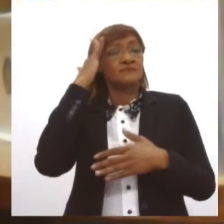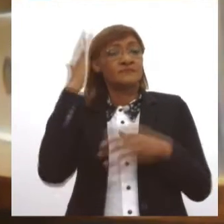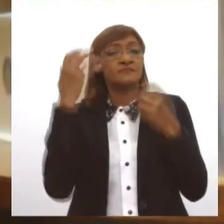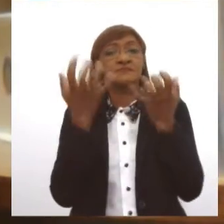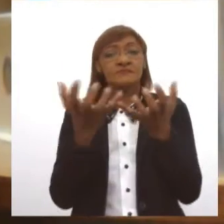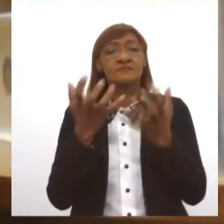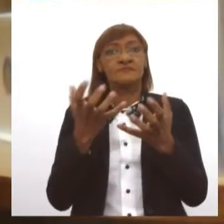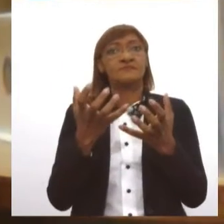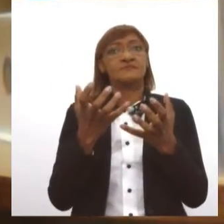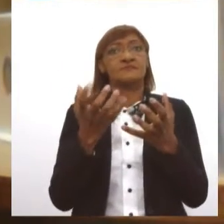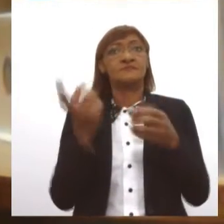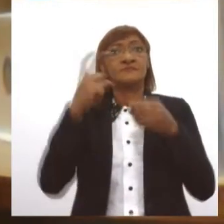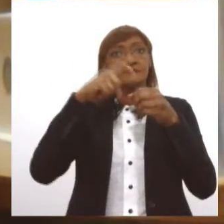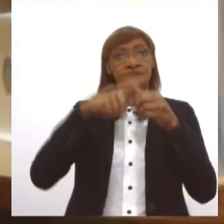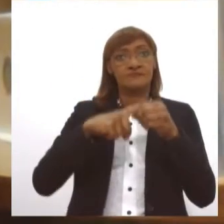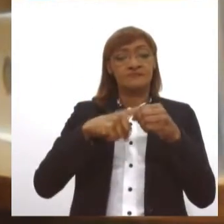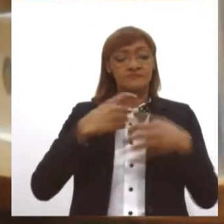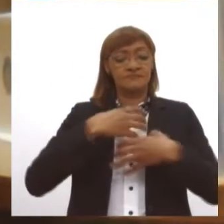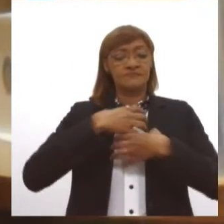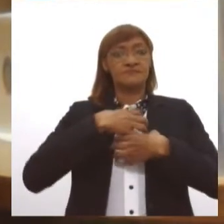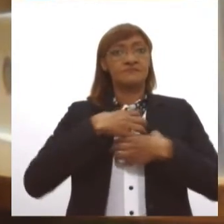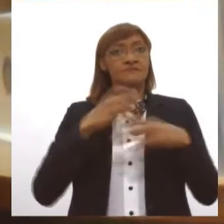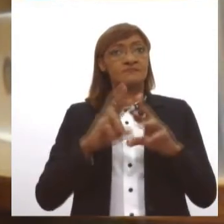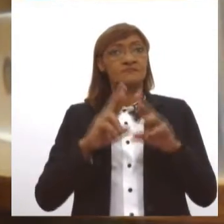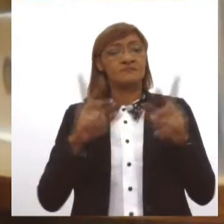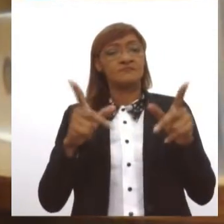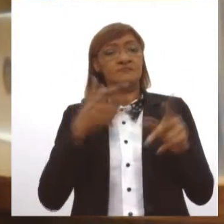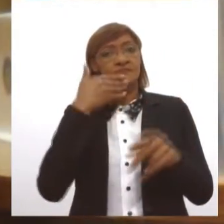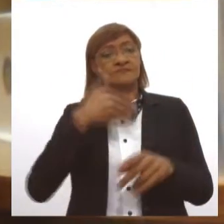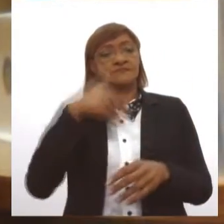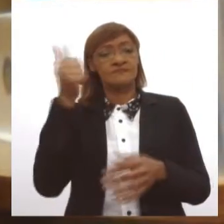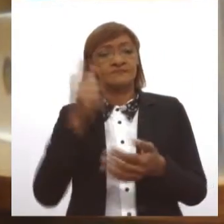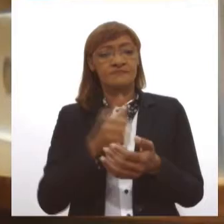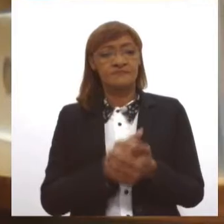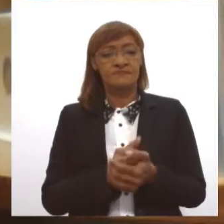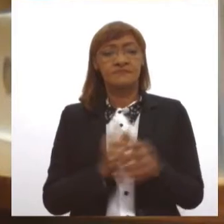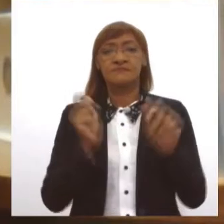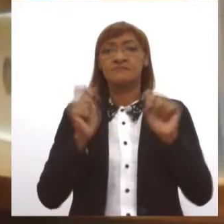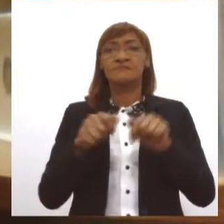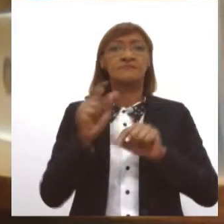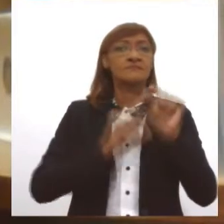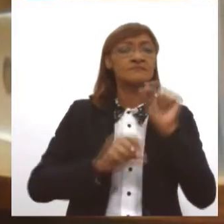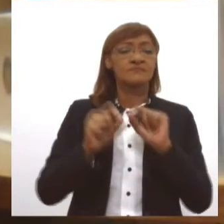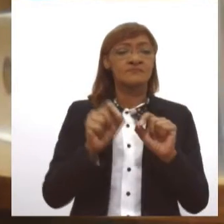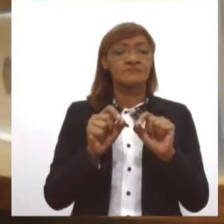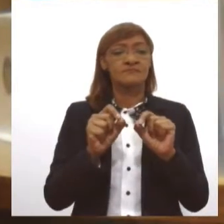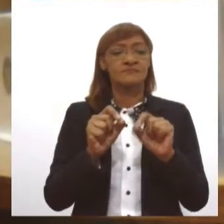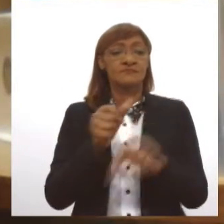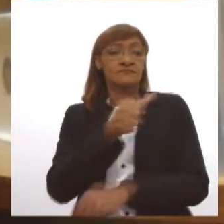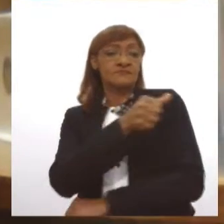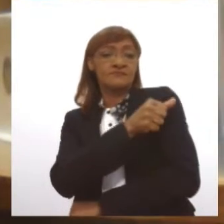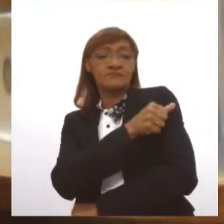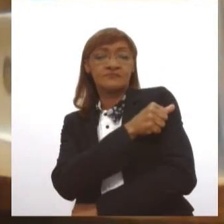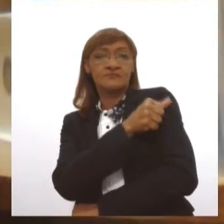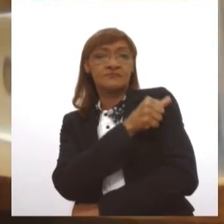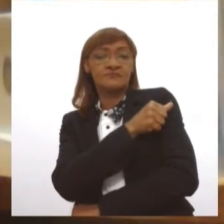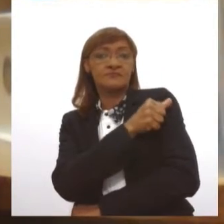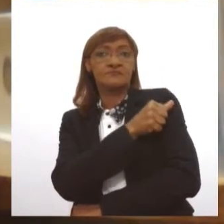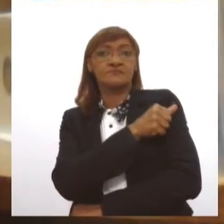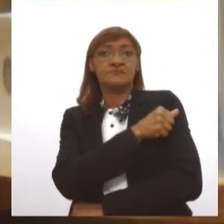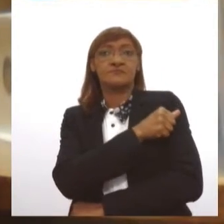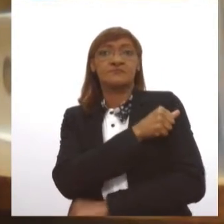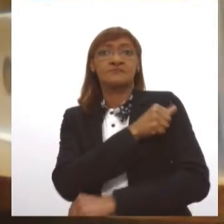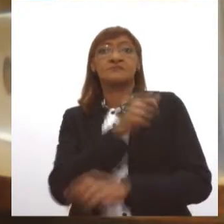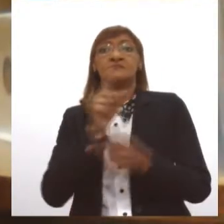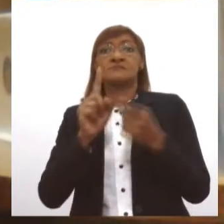gente teve todo um processo de também colaboração. Os alunos estão colaborando com